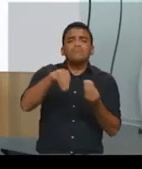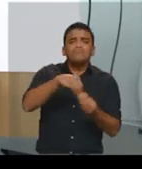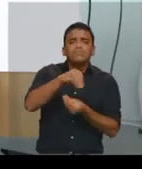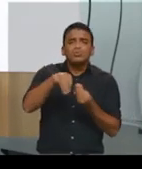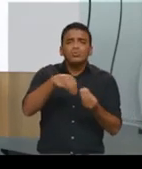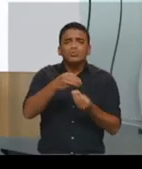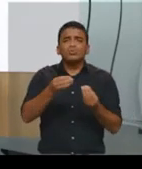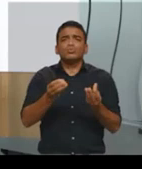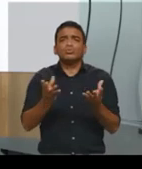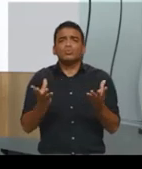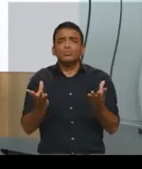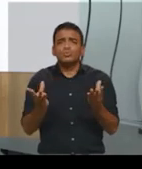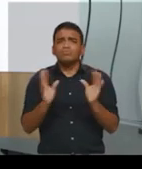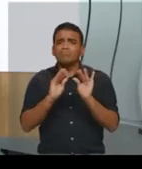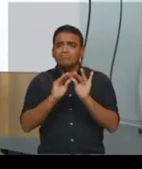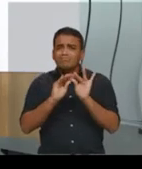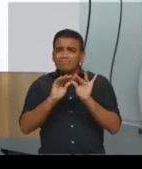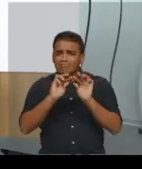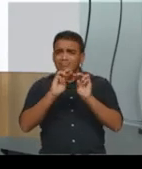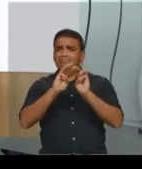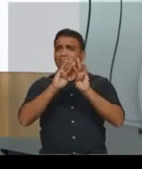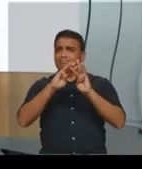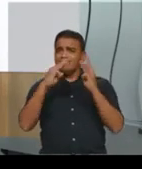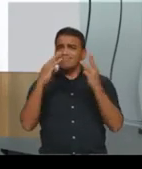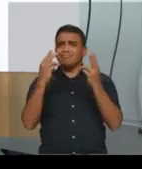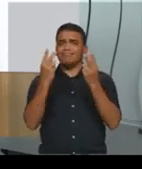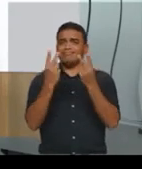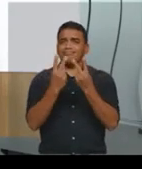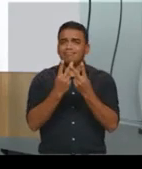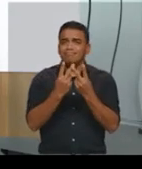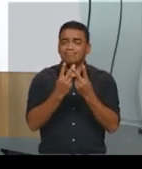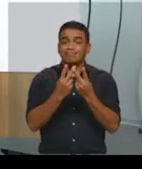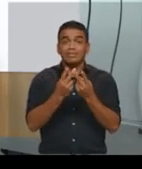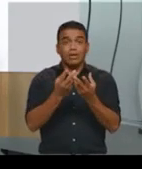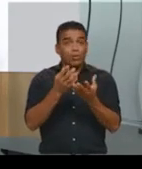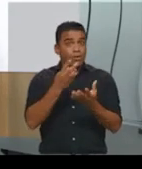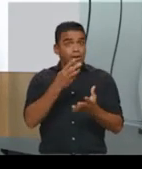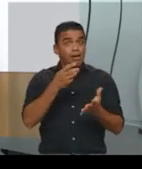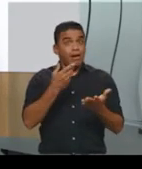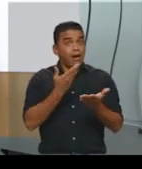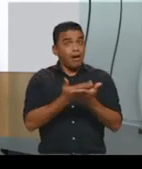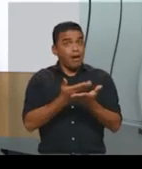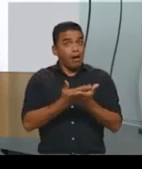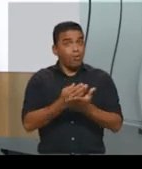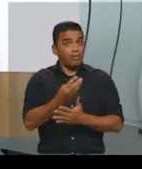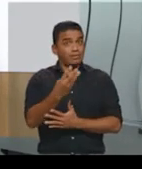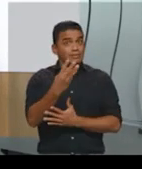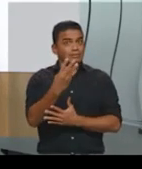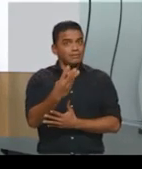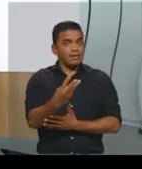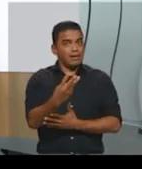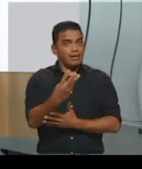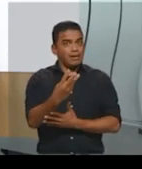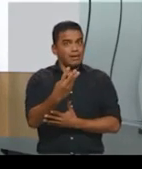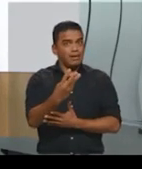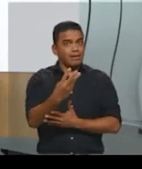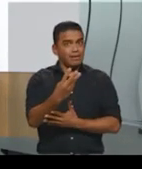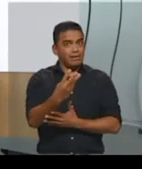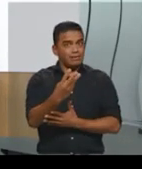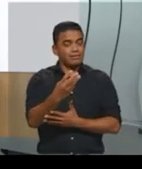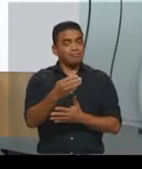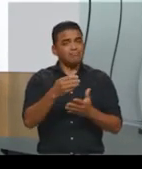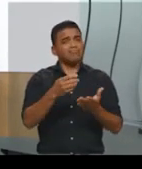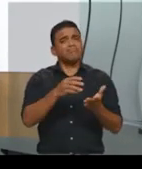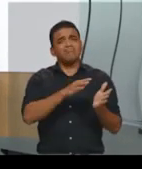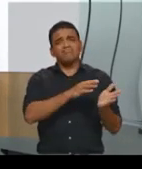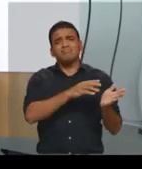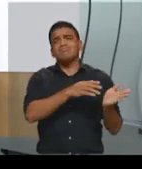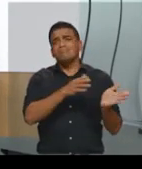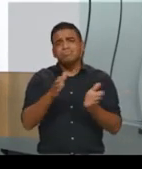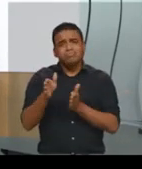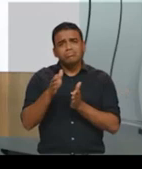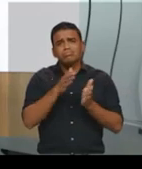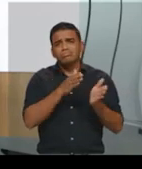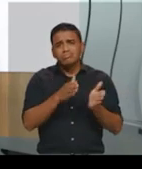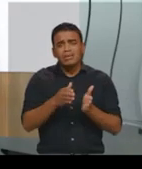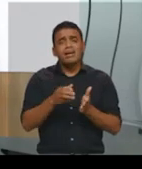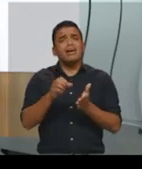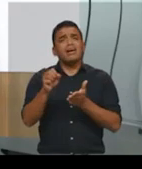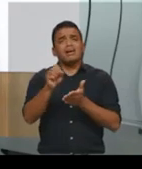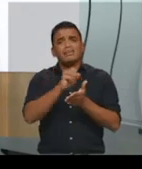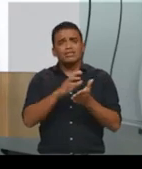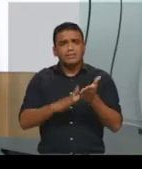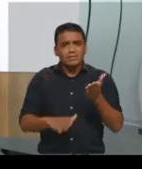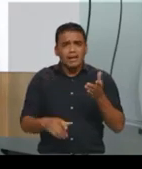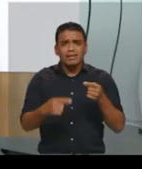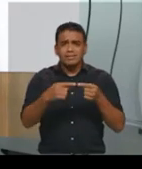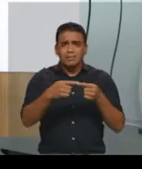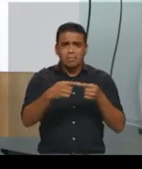produtos. Então, lembrando, essas 3 aulas em conjunto serão suficientes para vocês conseguirem realizar as atividades da